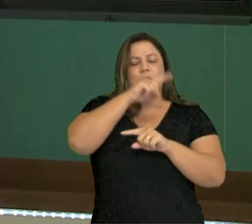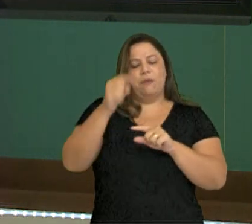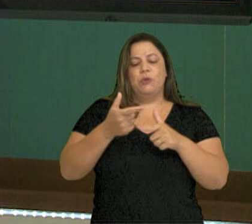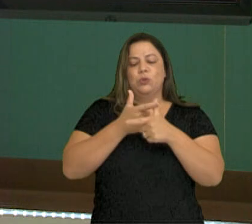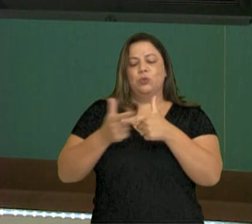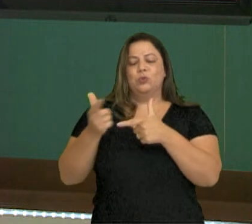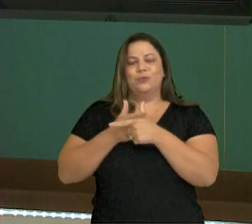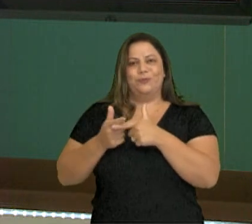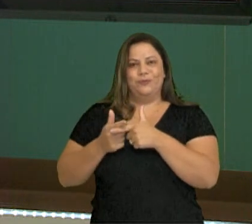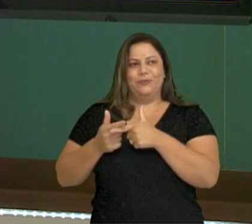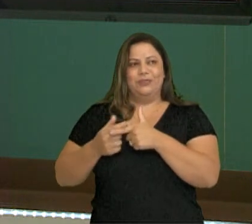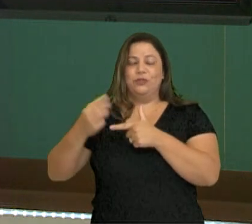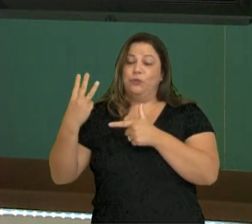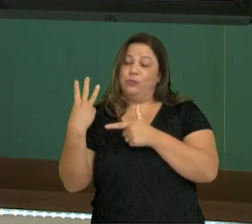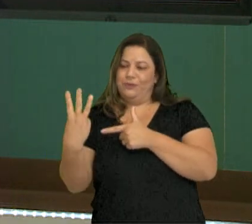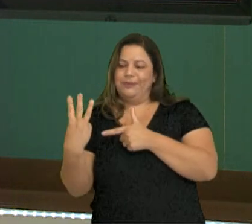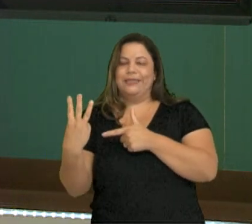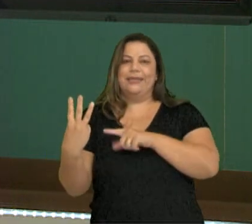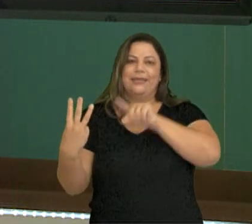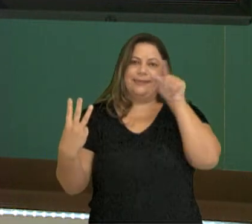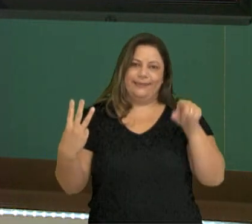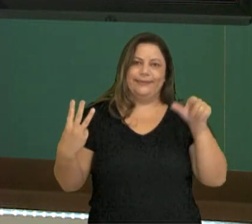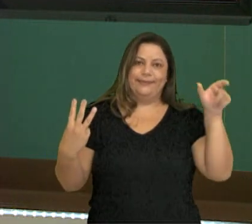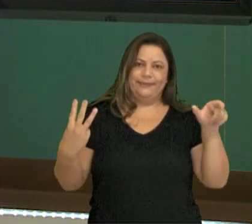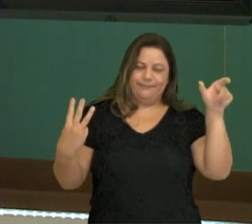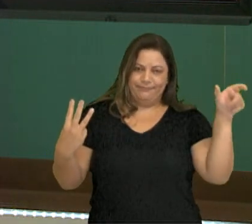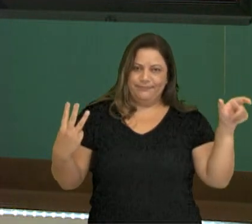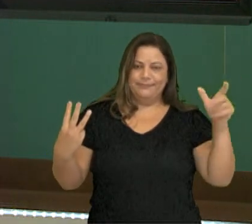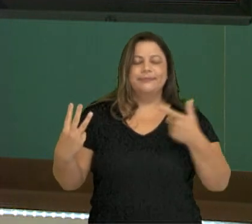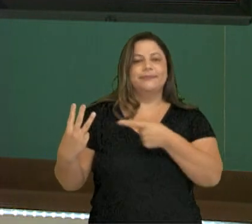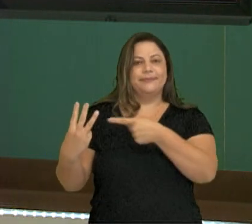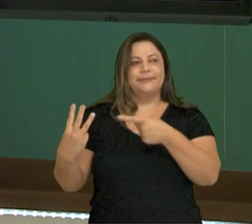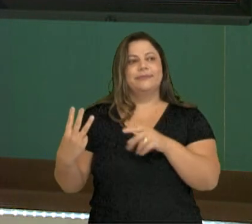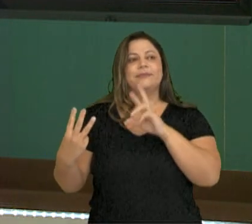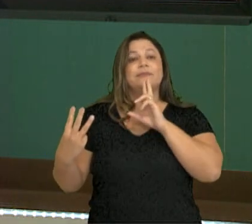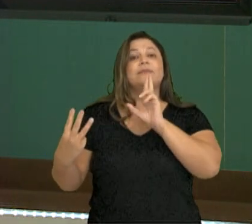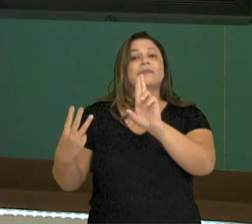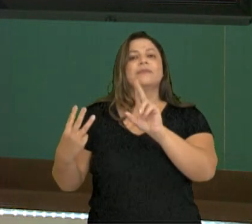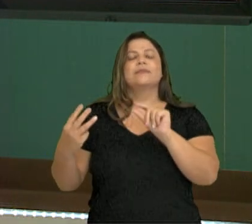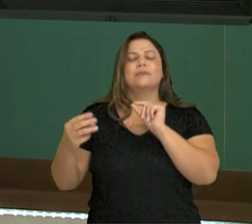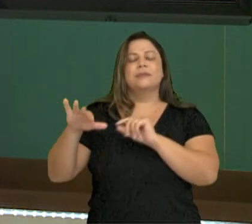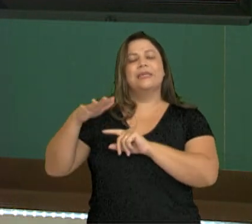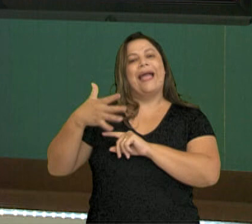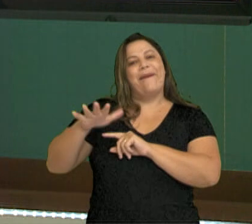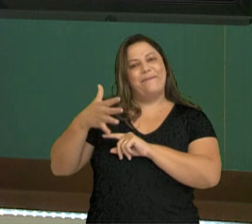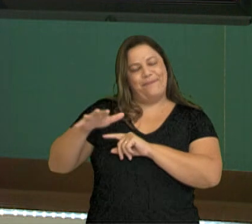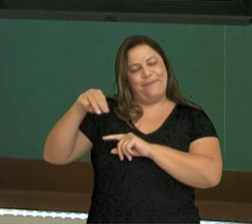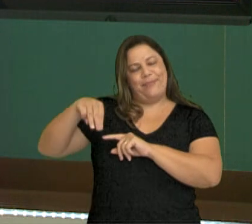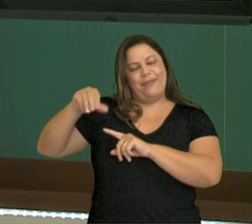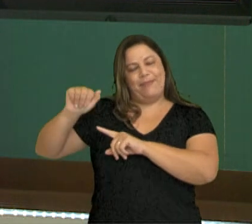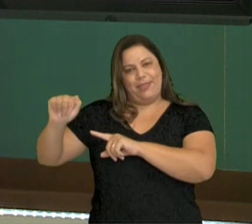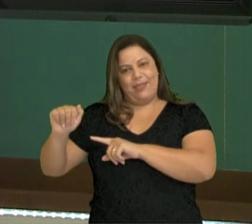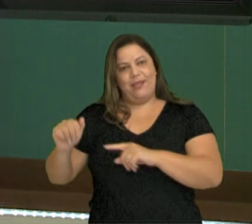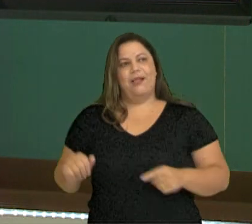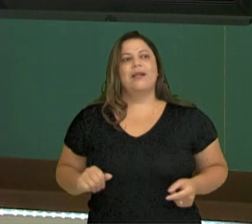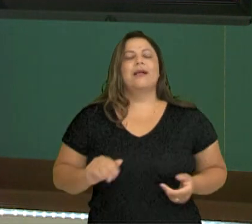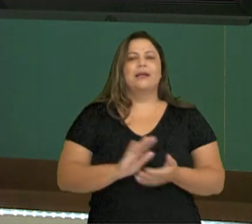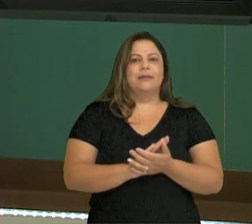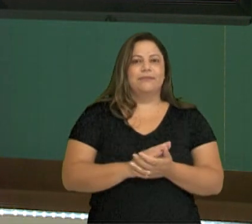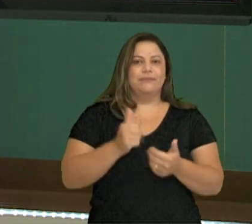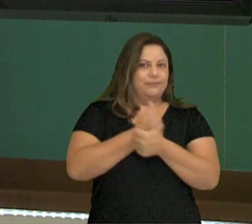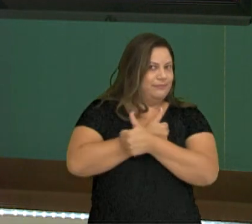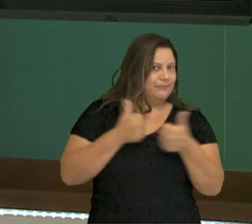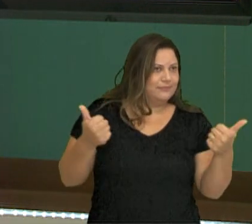dividir por 3, porque eu tenho 3 bonequinhos aqui. Isso vai dar o que a gente chama de média aritmética.